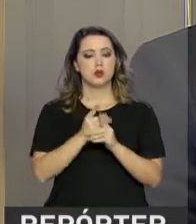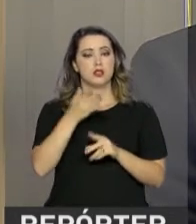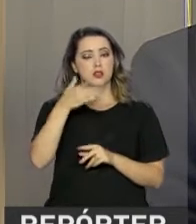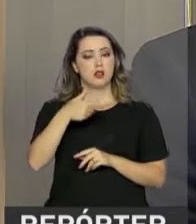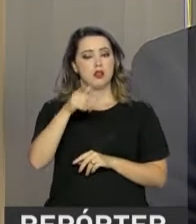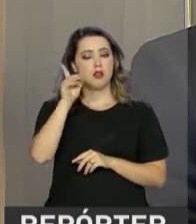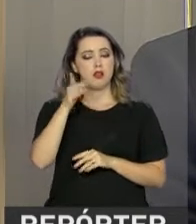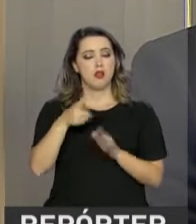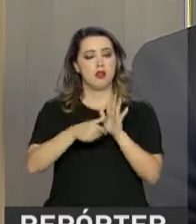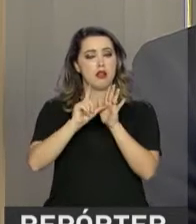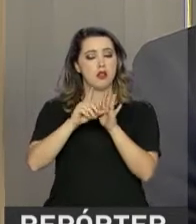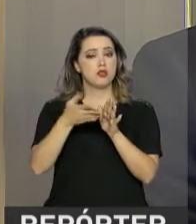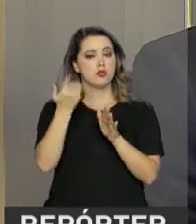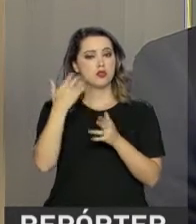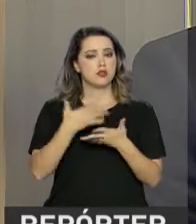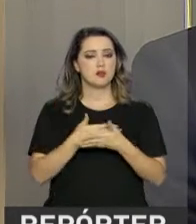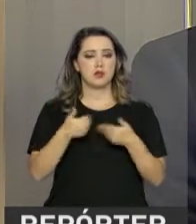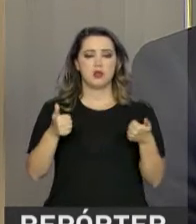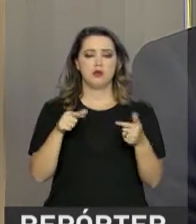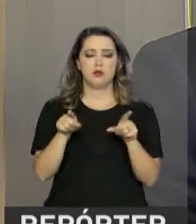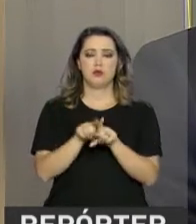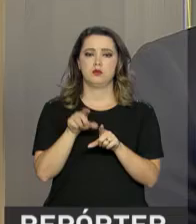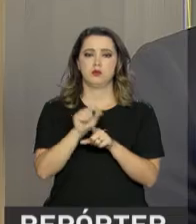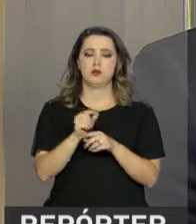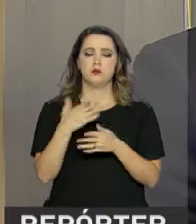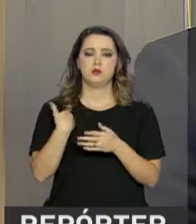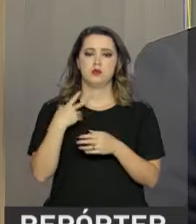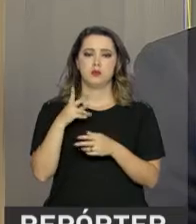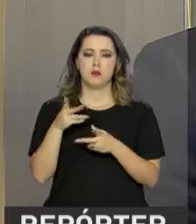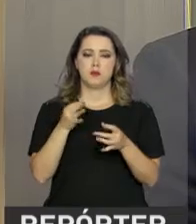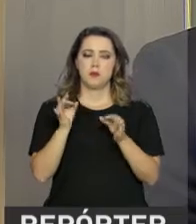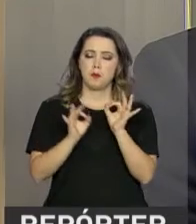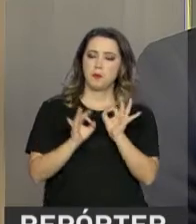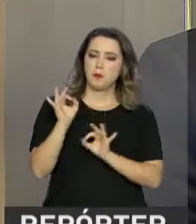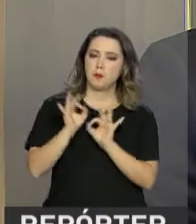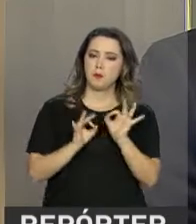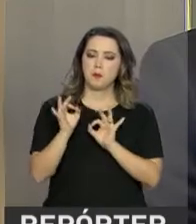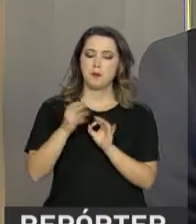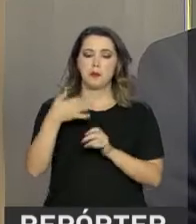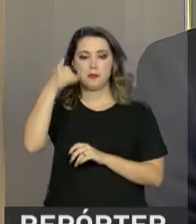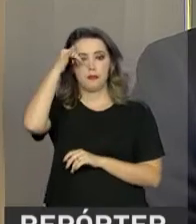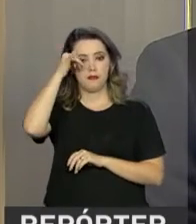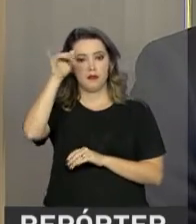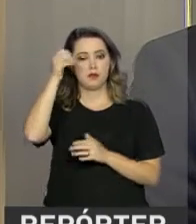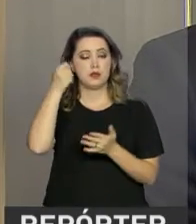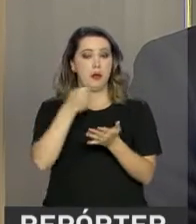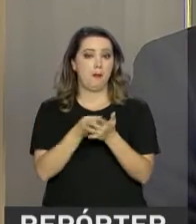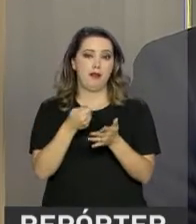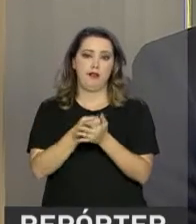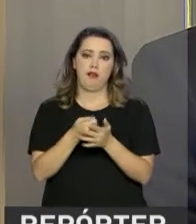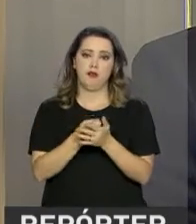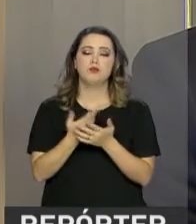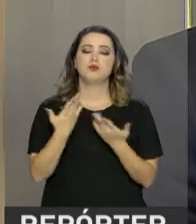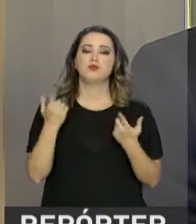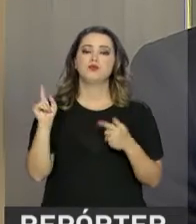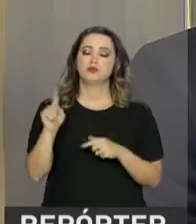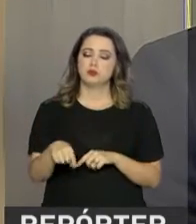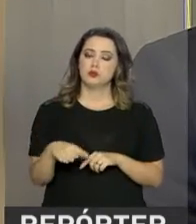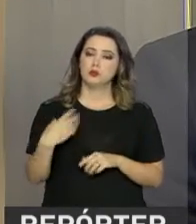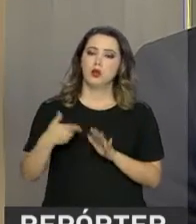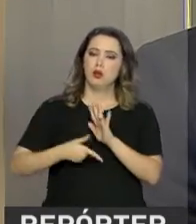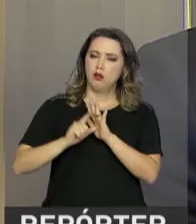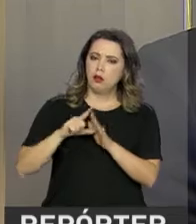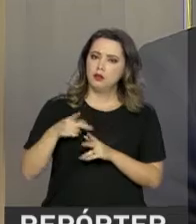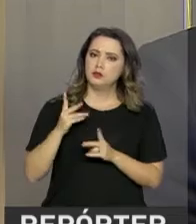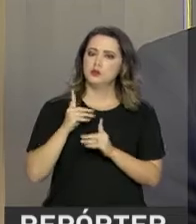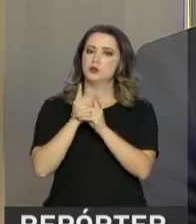fraude, é maior a quantidade de dinheiro que você consegue evitar que seja pago. Então, assim, quanto antes